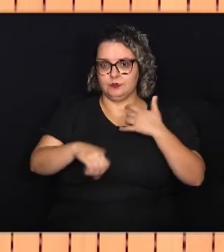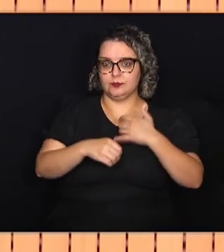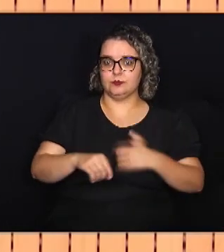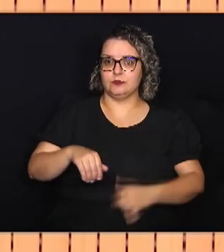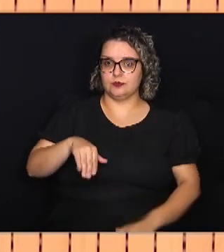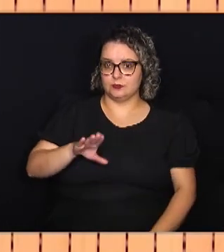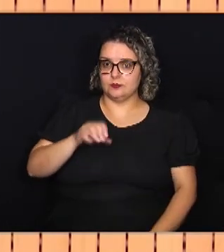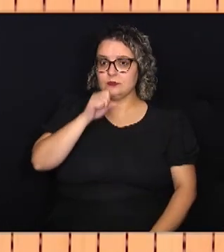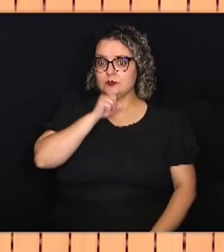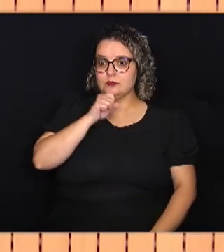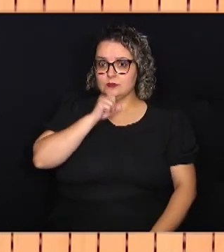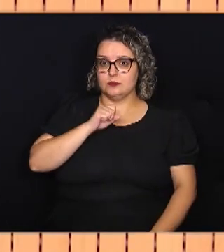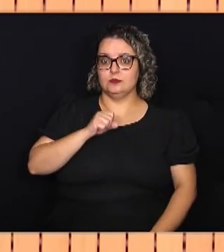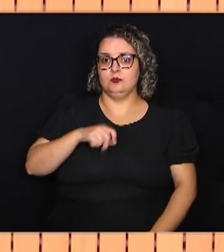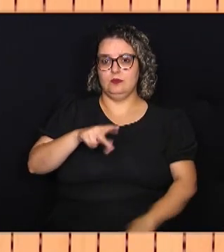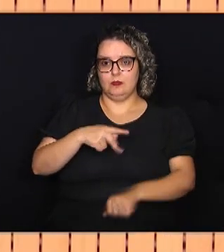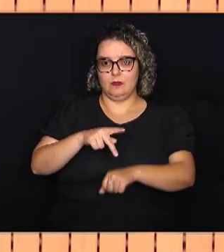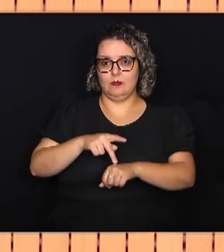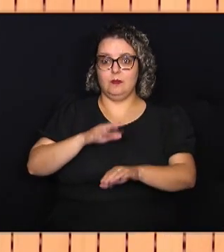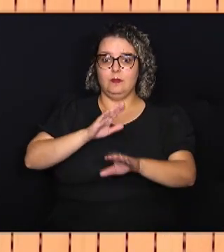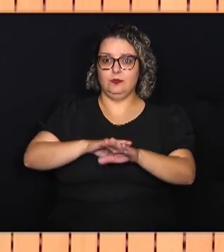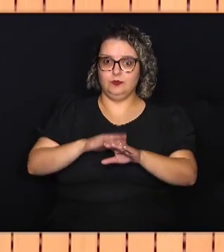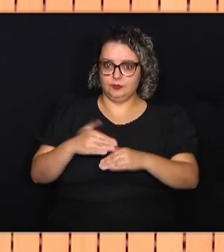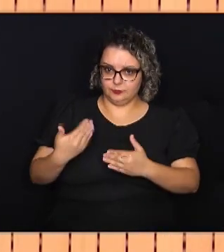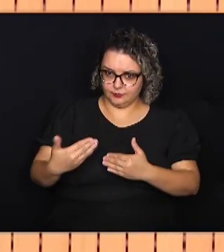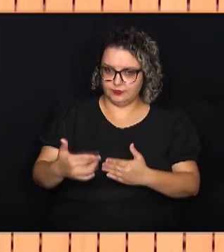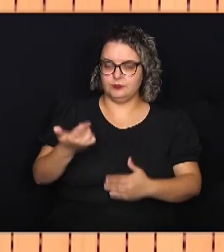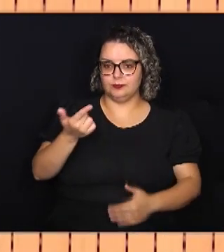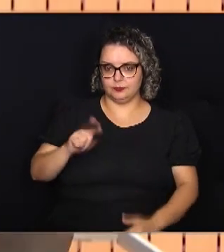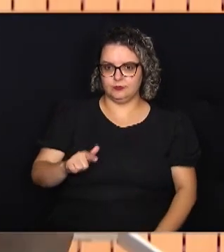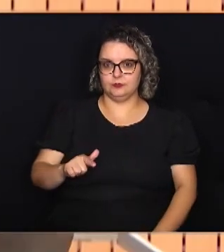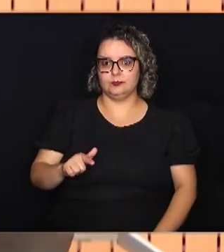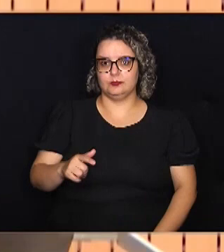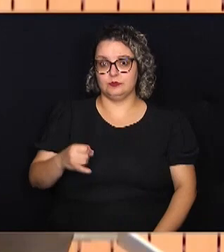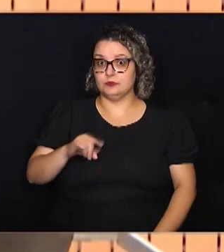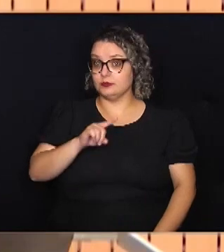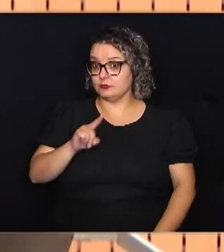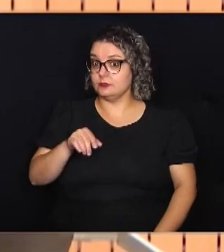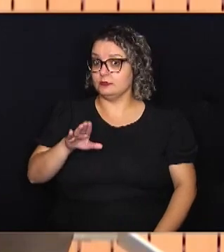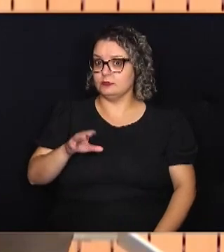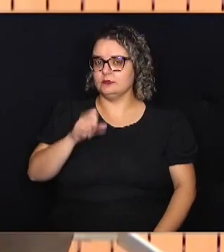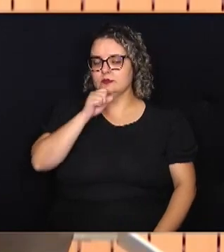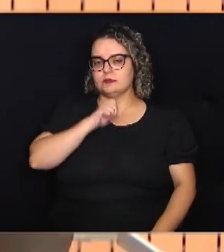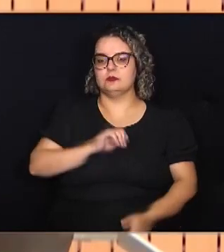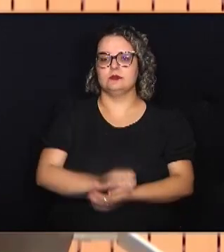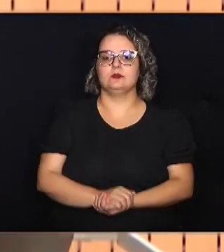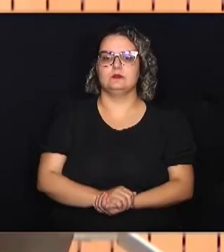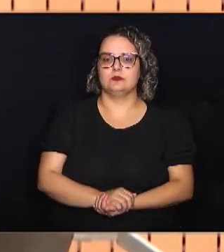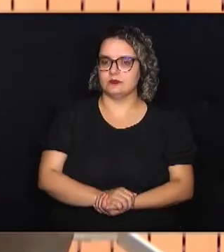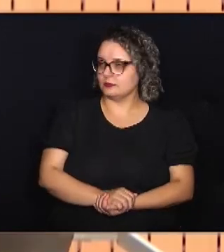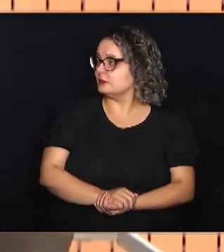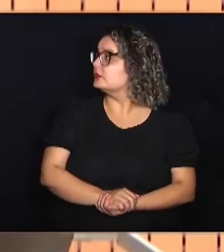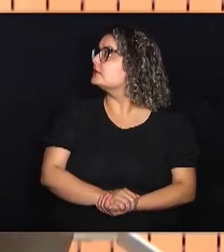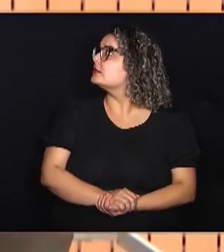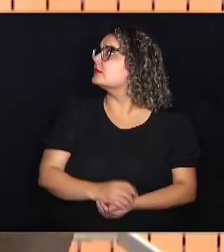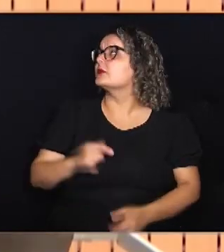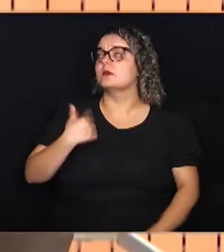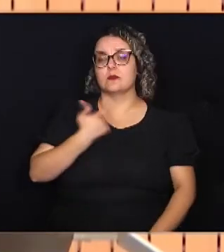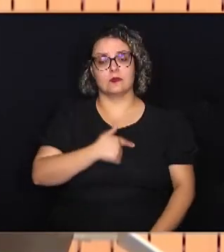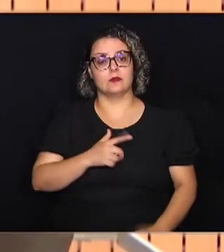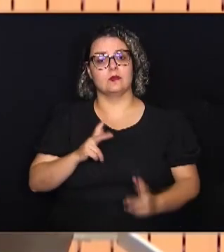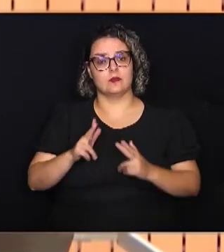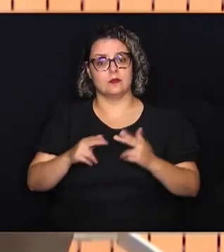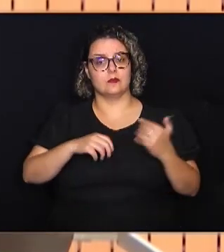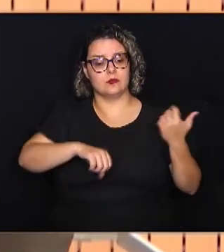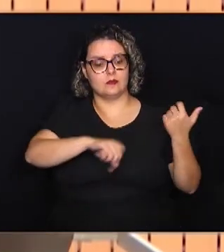mais antigas do país em atividade, se não a mais antiga. Para nós, como orquestra, a nossa